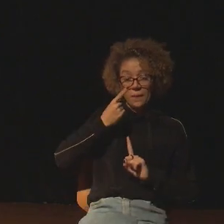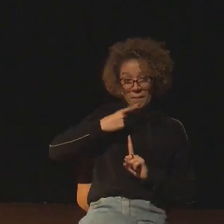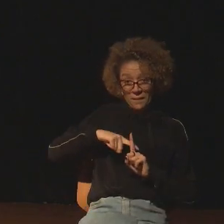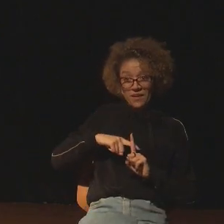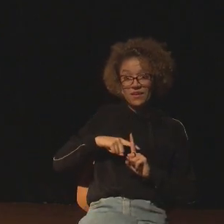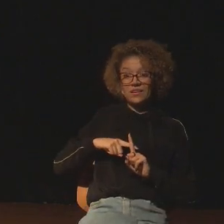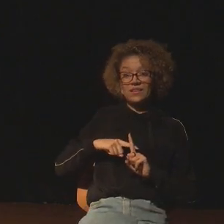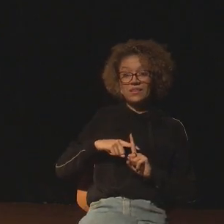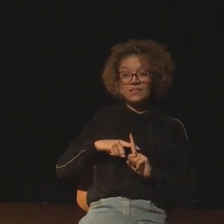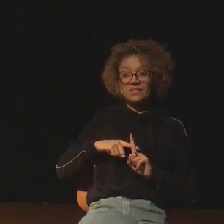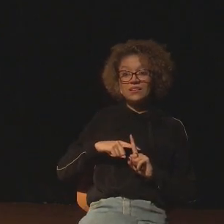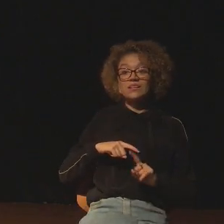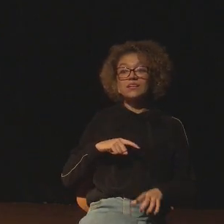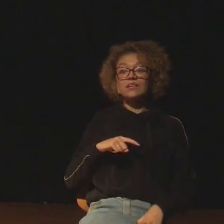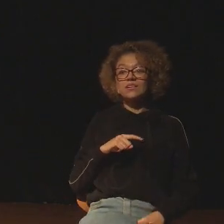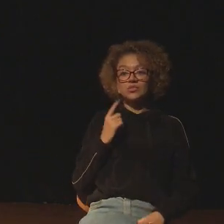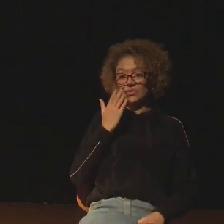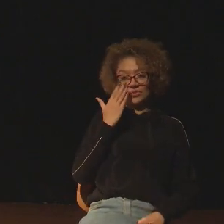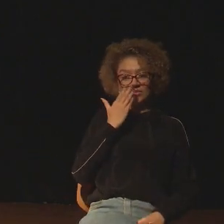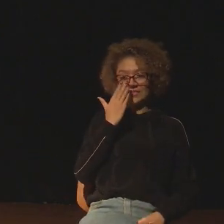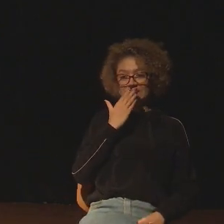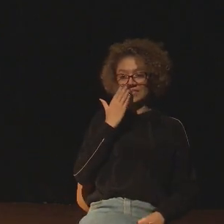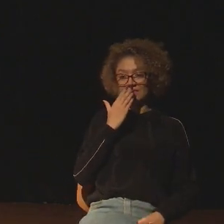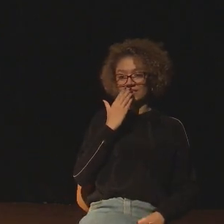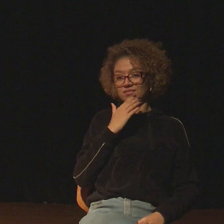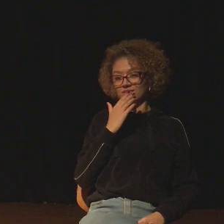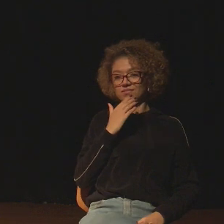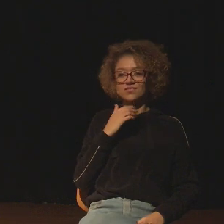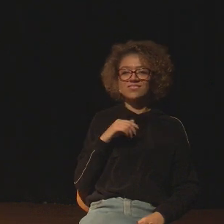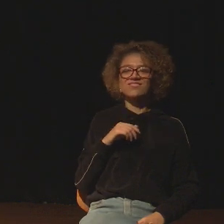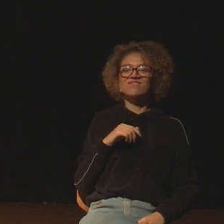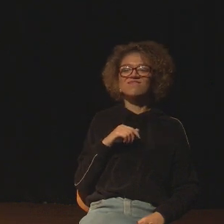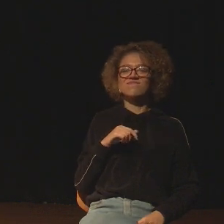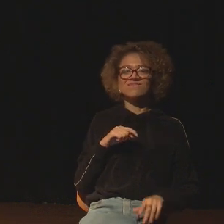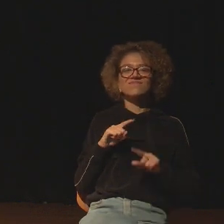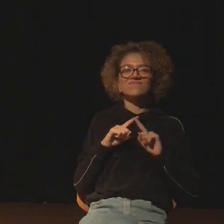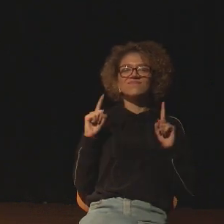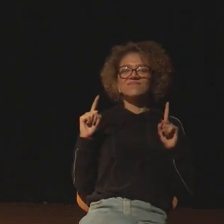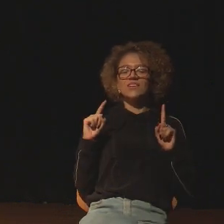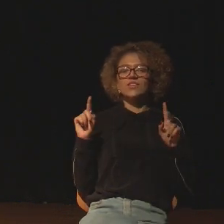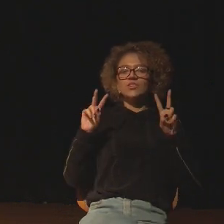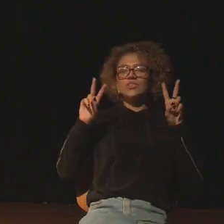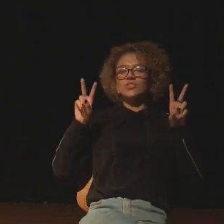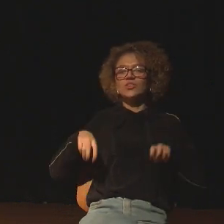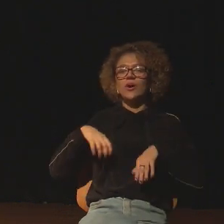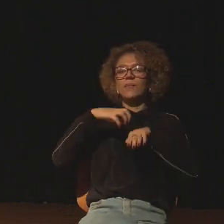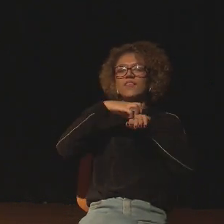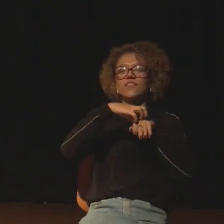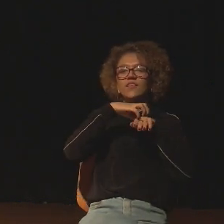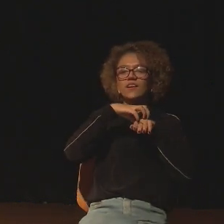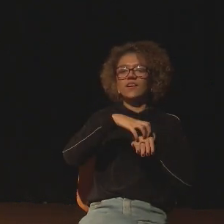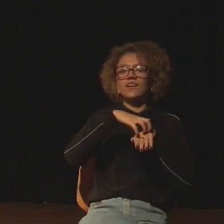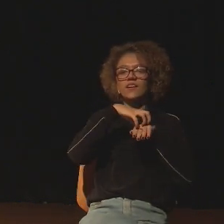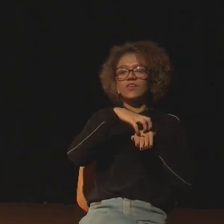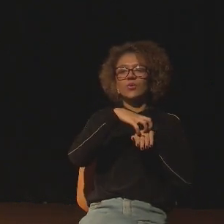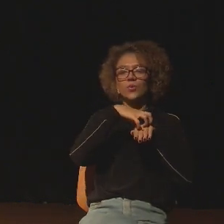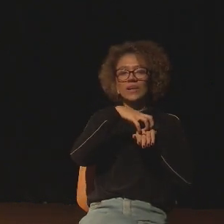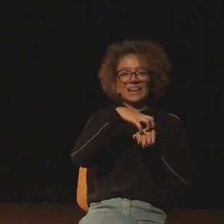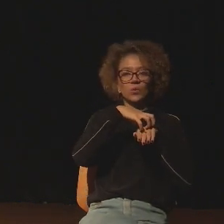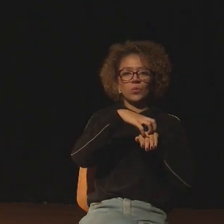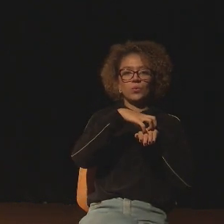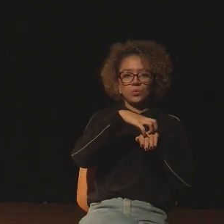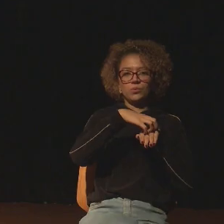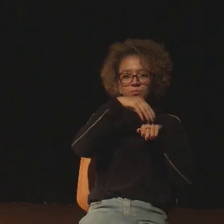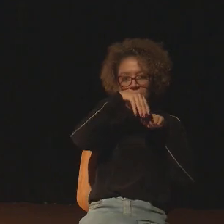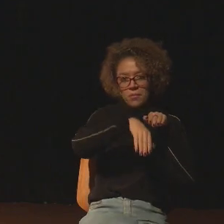esse trecho que hoje é um leito carroçável, né, uma via de veículos que desce para cá, que é a principal